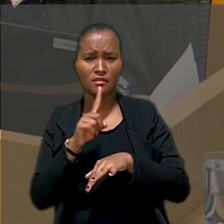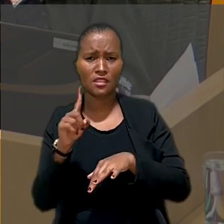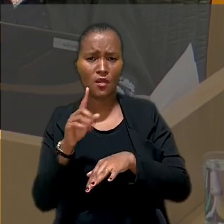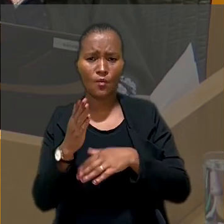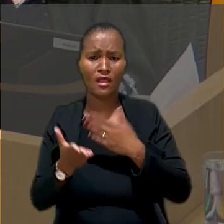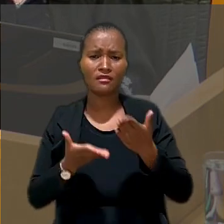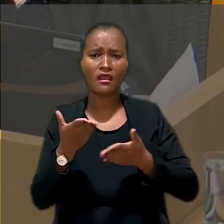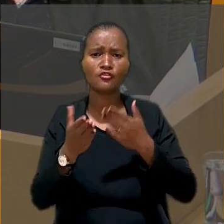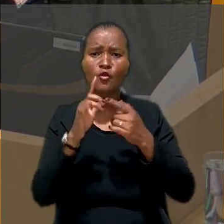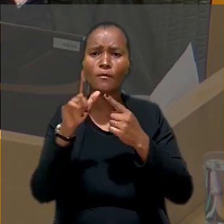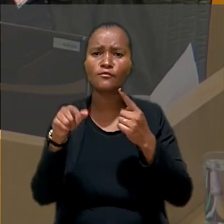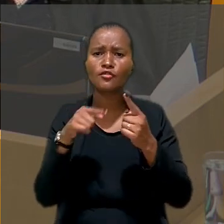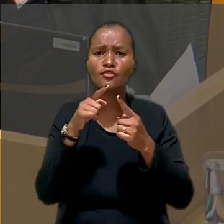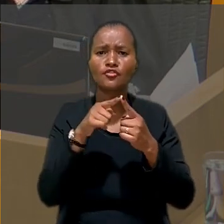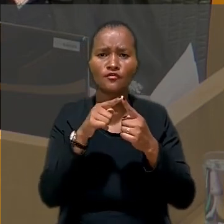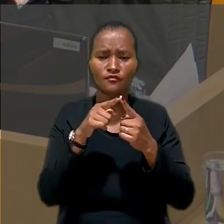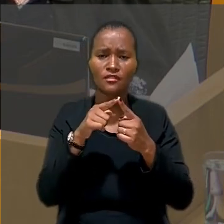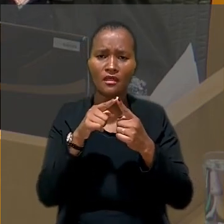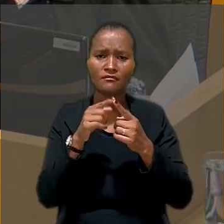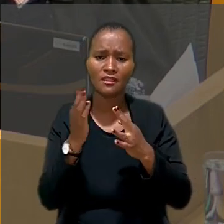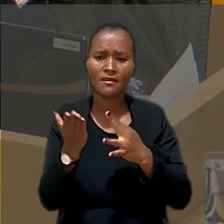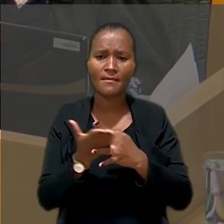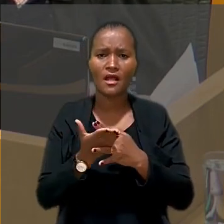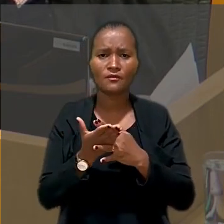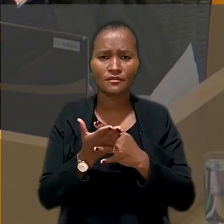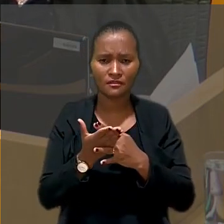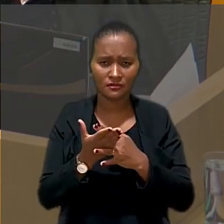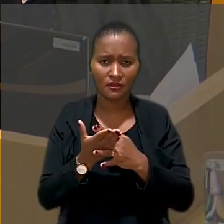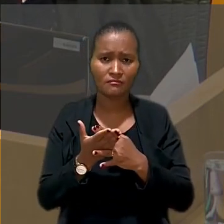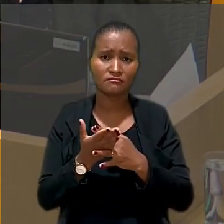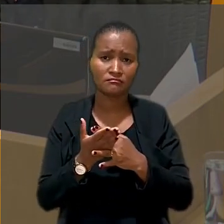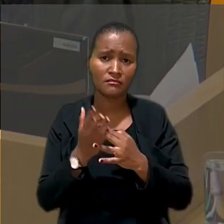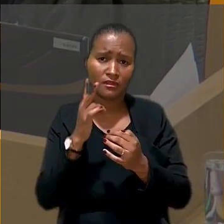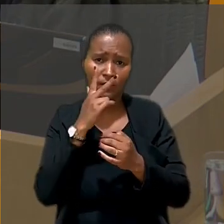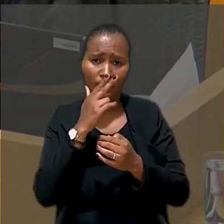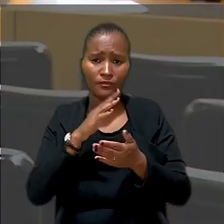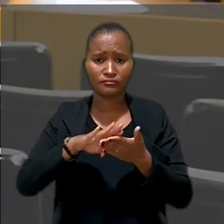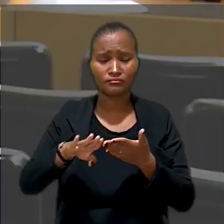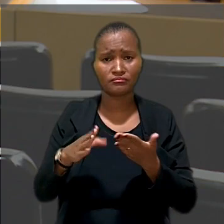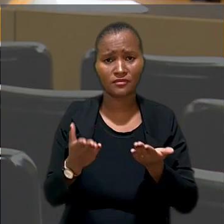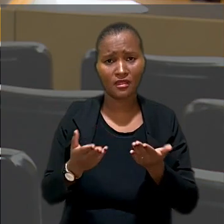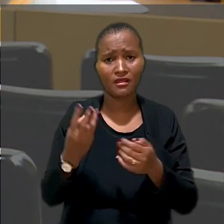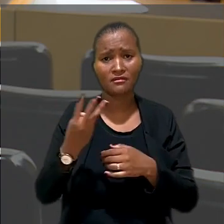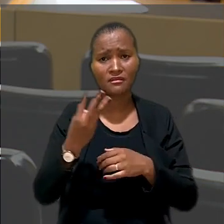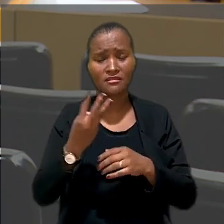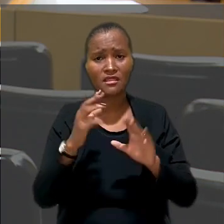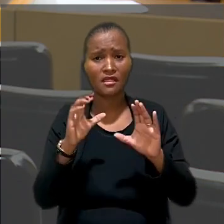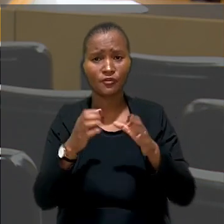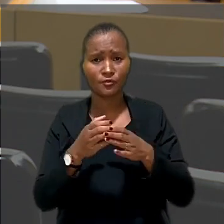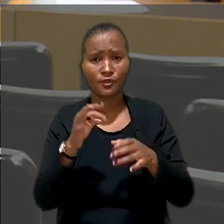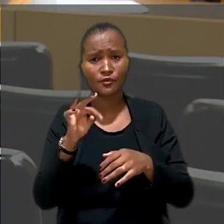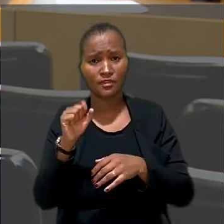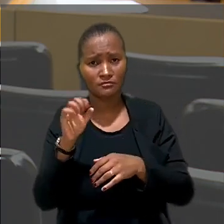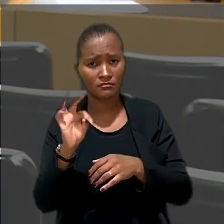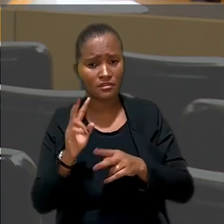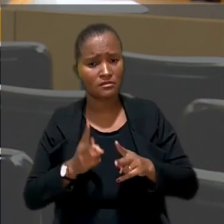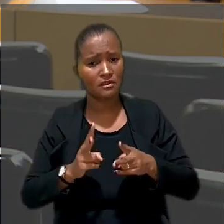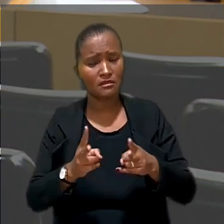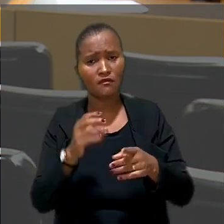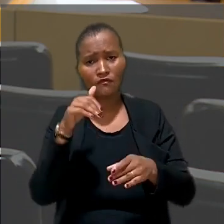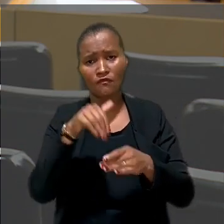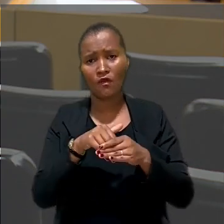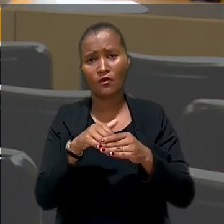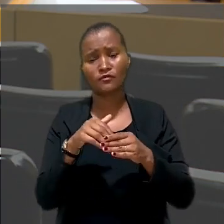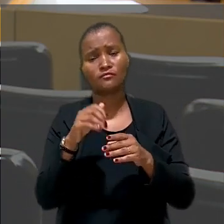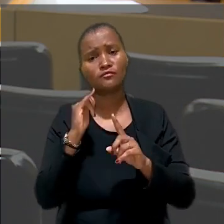não atende à razão de existir da pausa e equivale à supressão dela. Assim, a terceira turma do TST